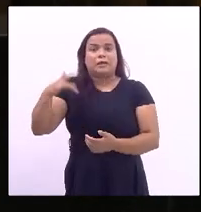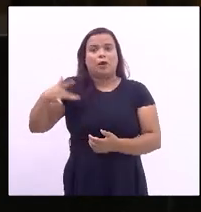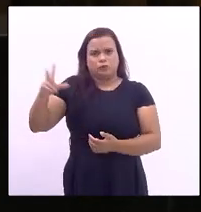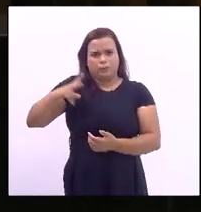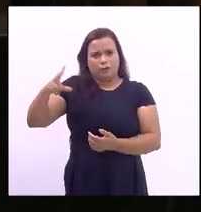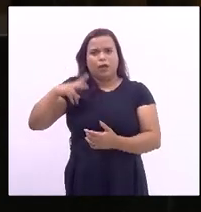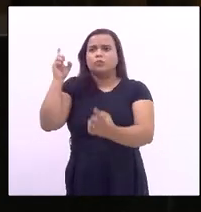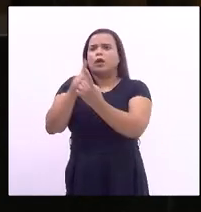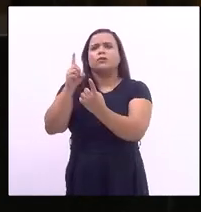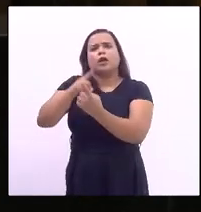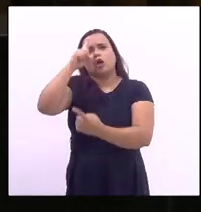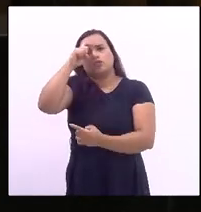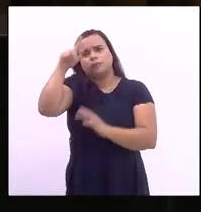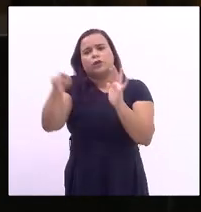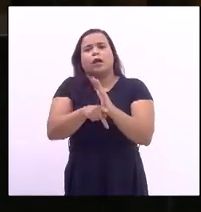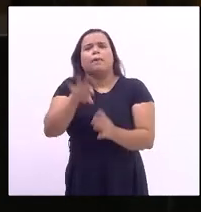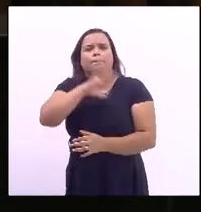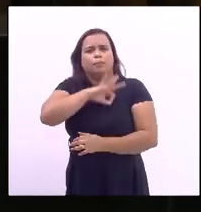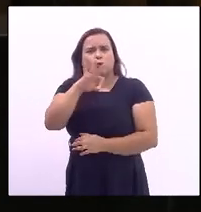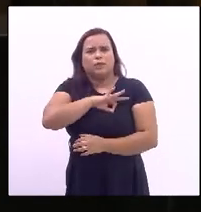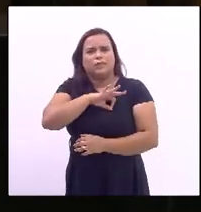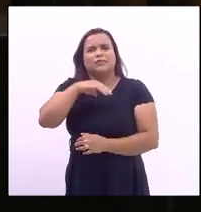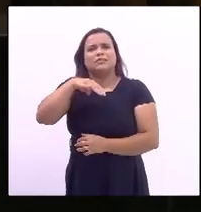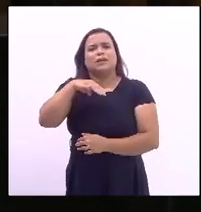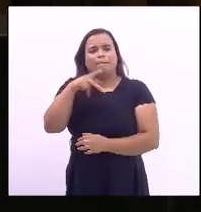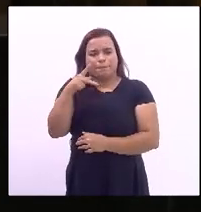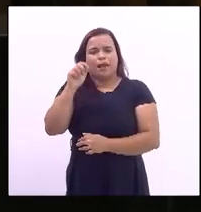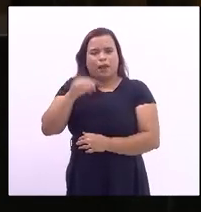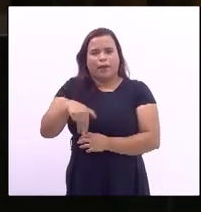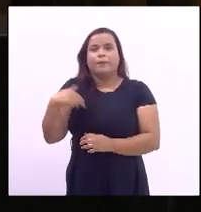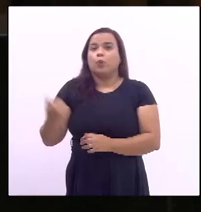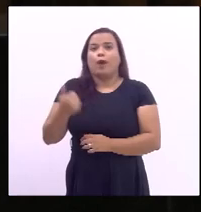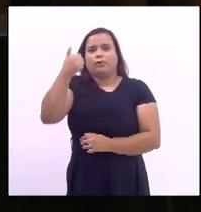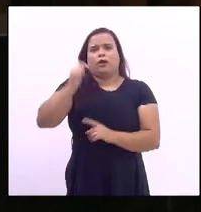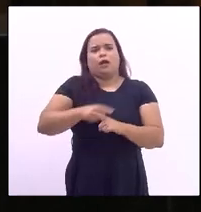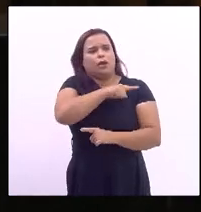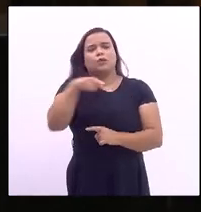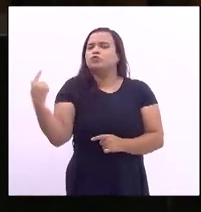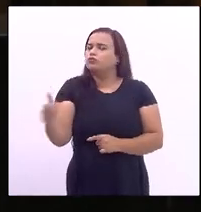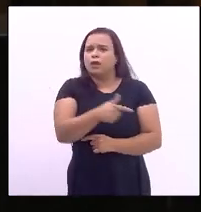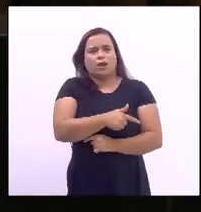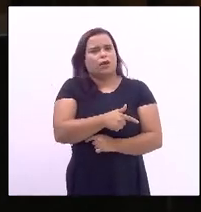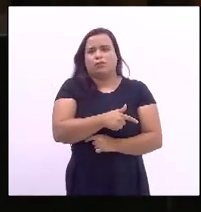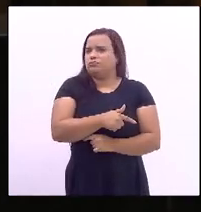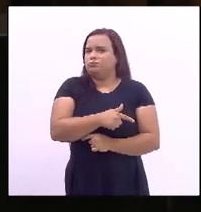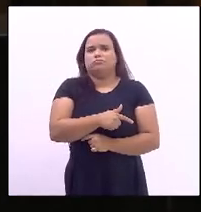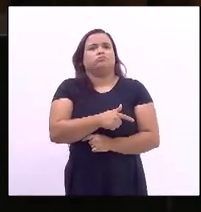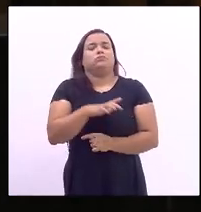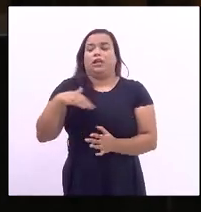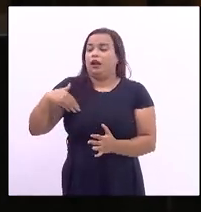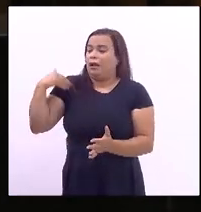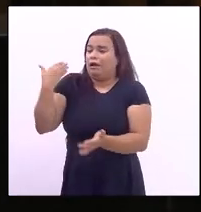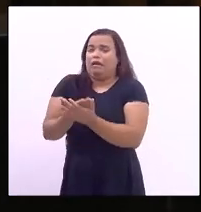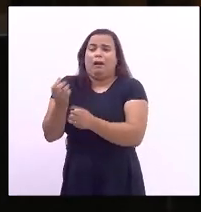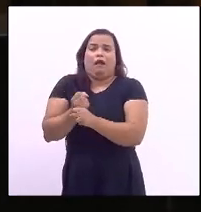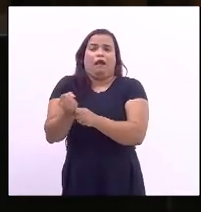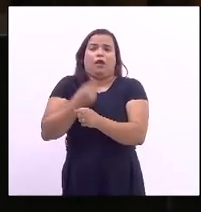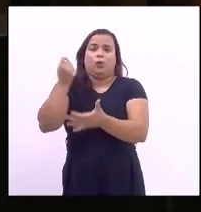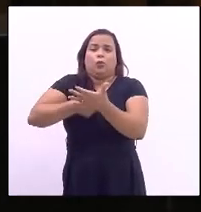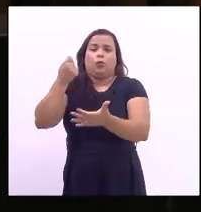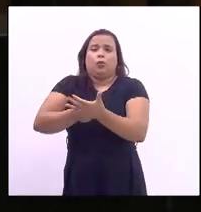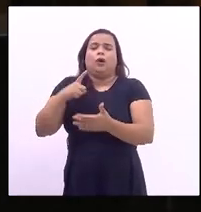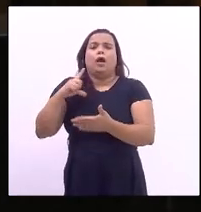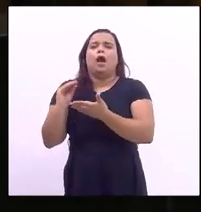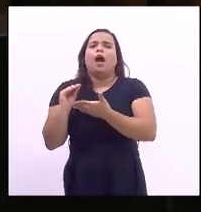um atendimento no Hospital da Polícia Militar de qualidade porque eles não tem não é de hoje que eles estão lutando para